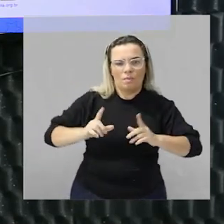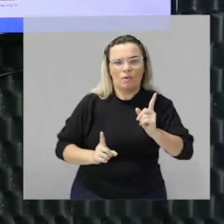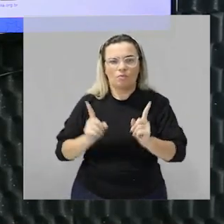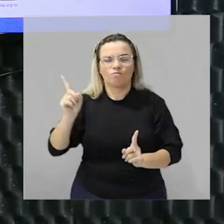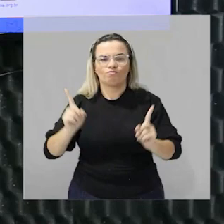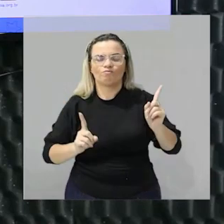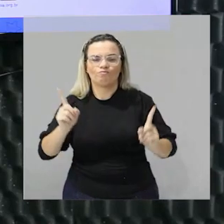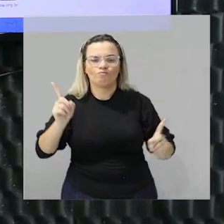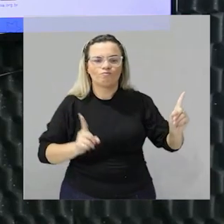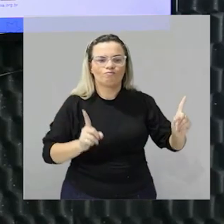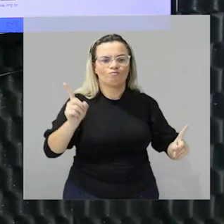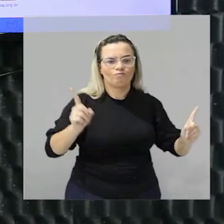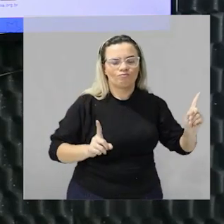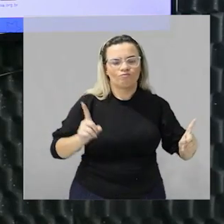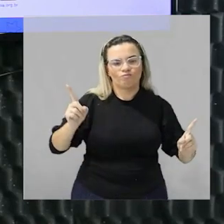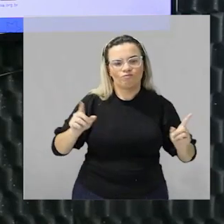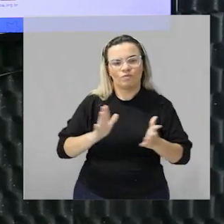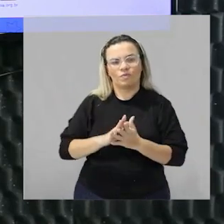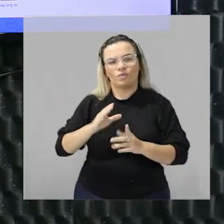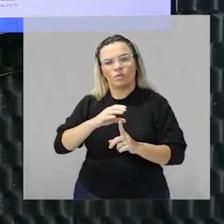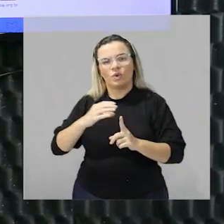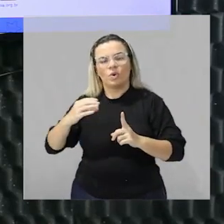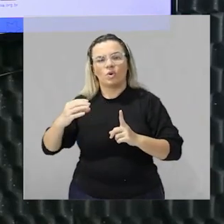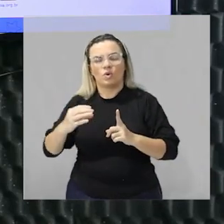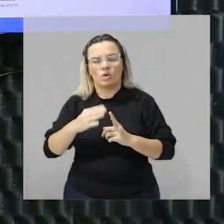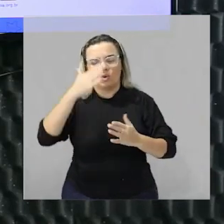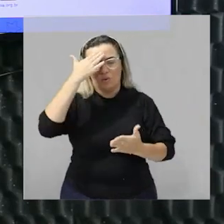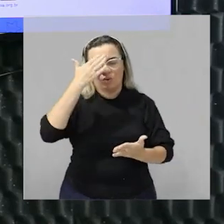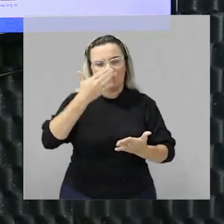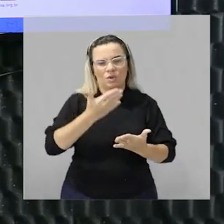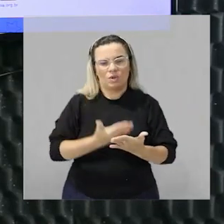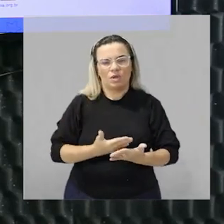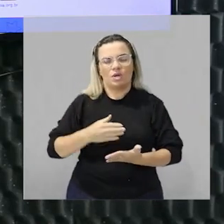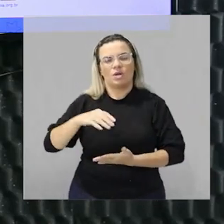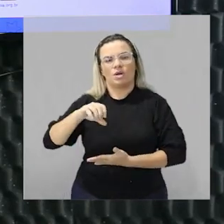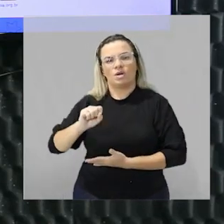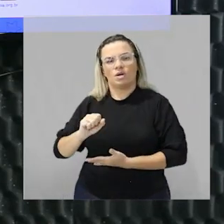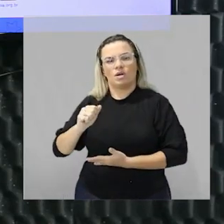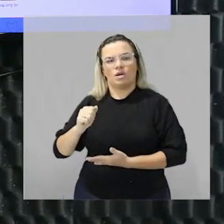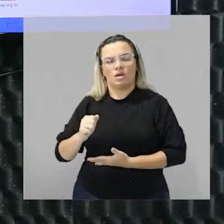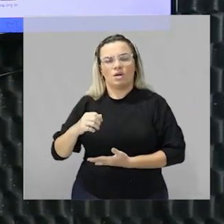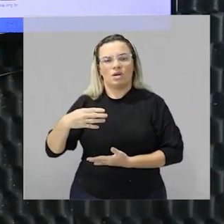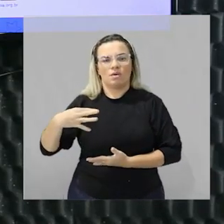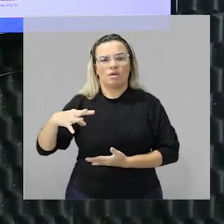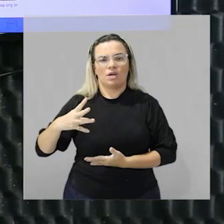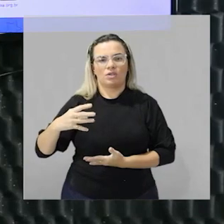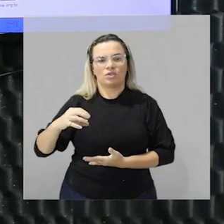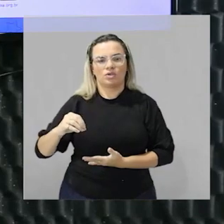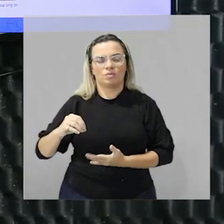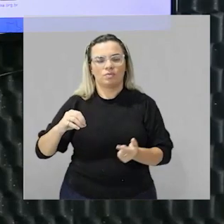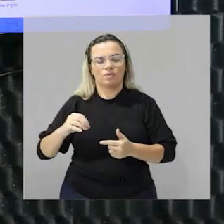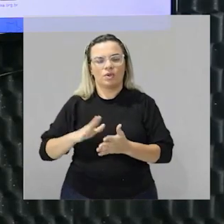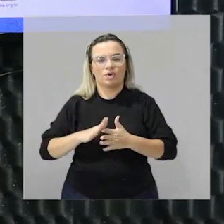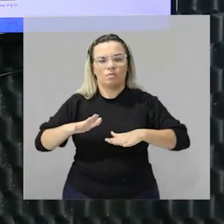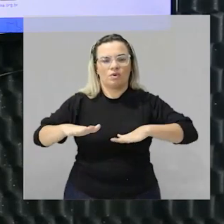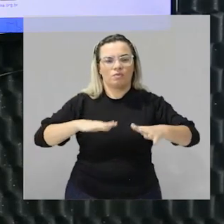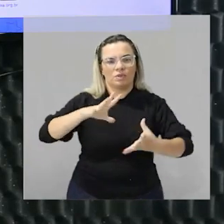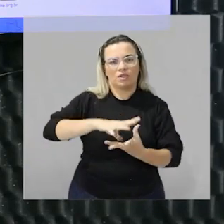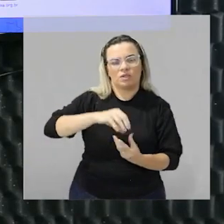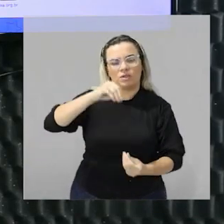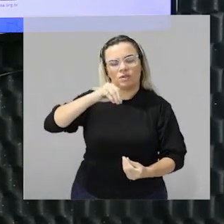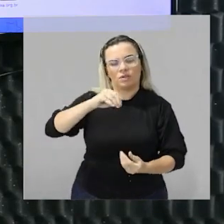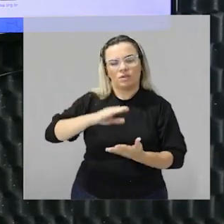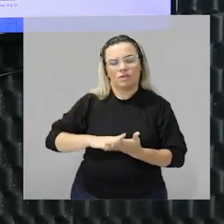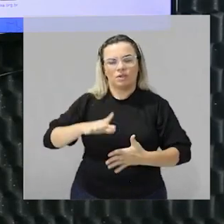sebastianismo. Canudos, como coloca o professor Boris Fausto, é um movimento espiritual,